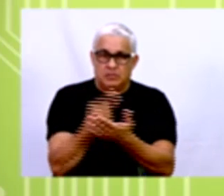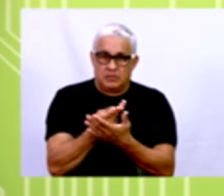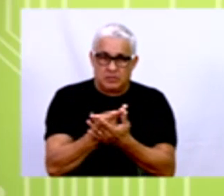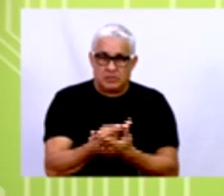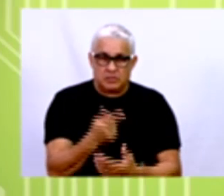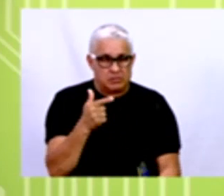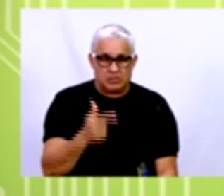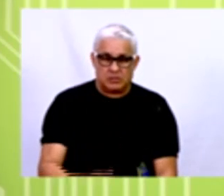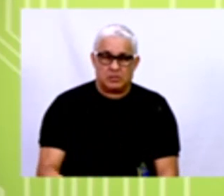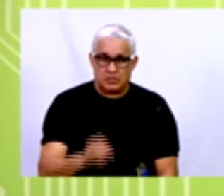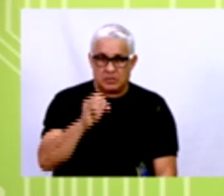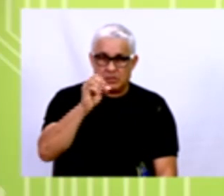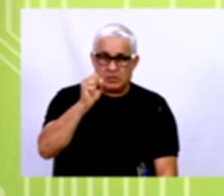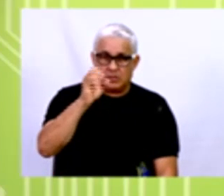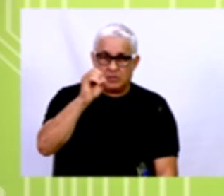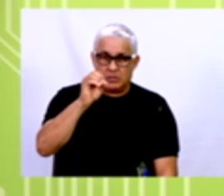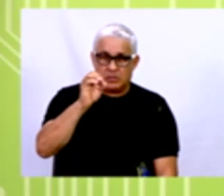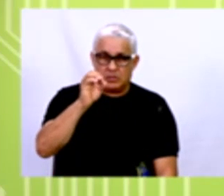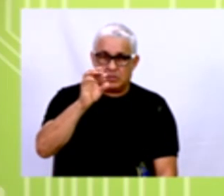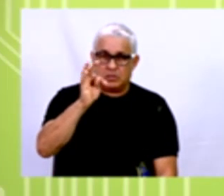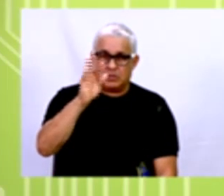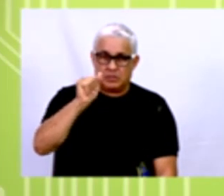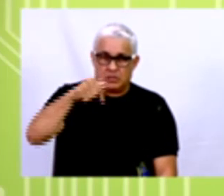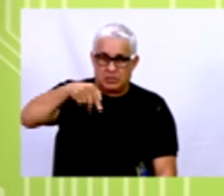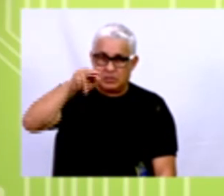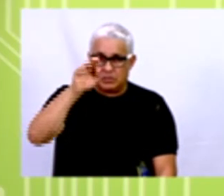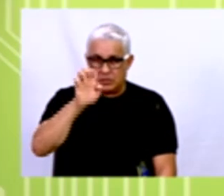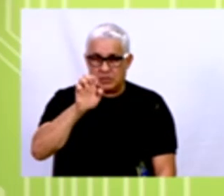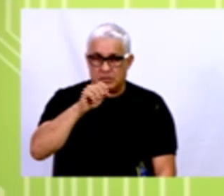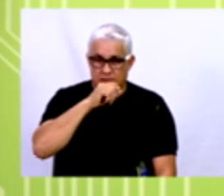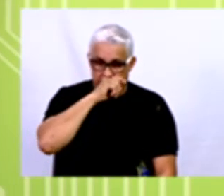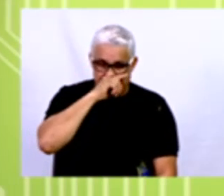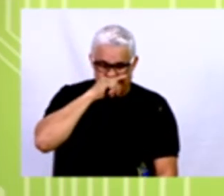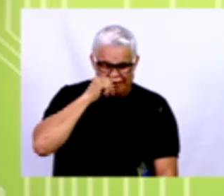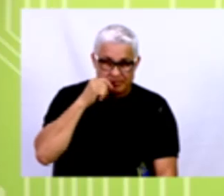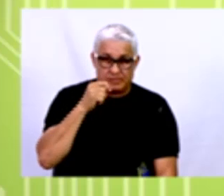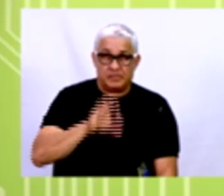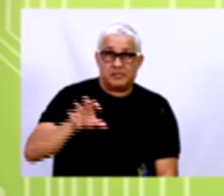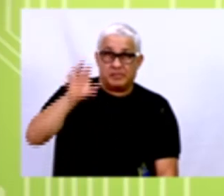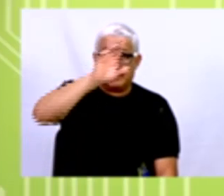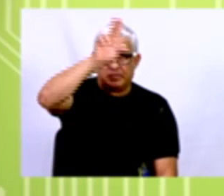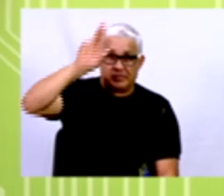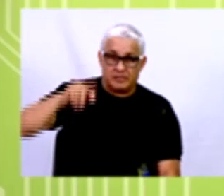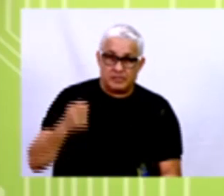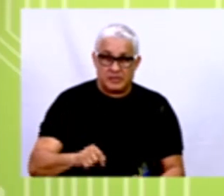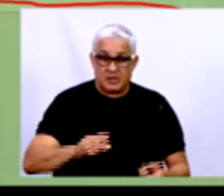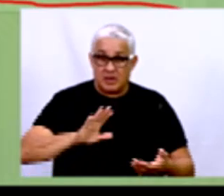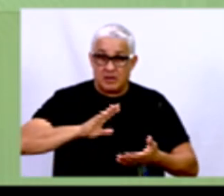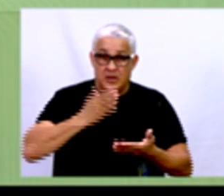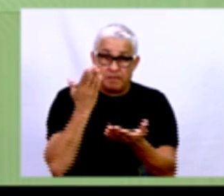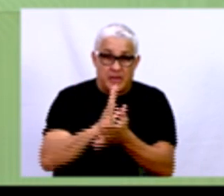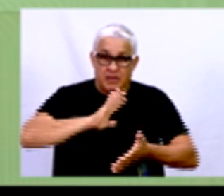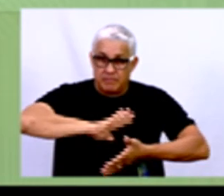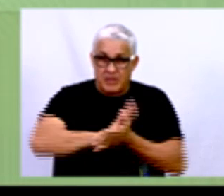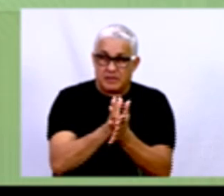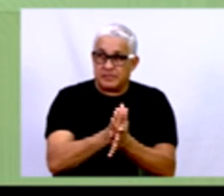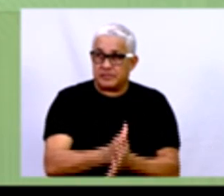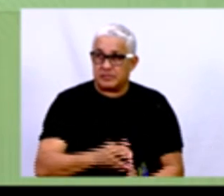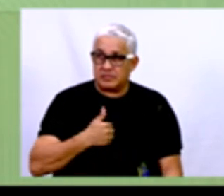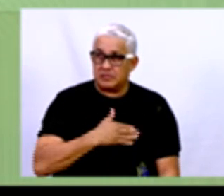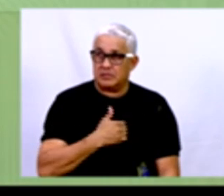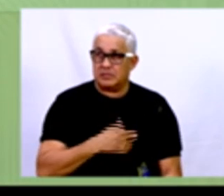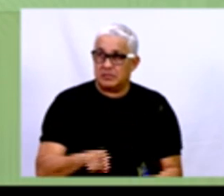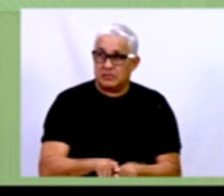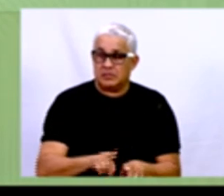tratando de sotaque, né? De variantes regionais. Então, é preciso acabar com esse preconceito. Isso, então,